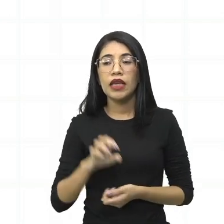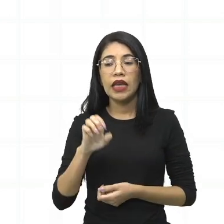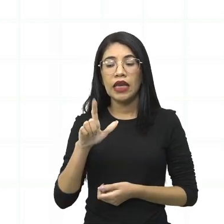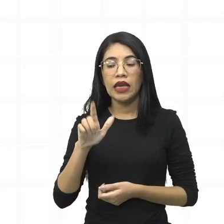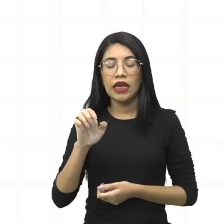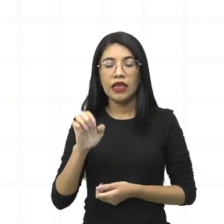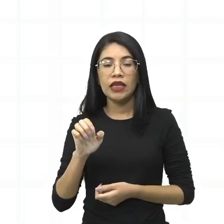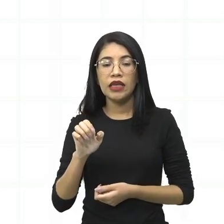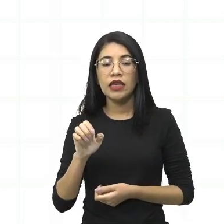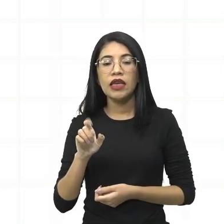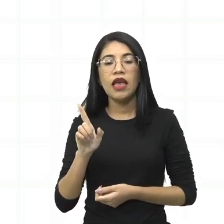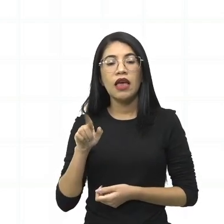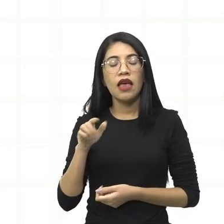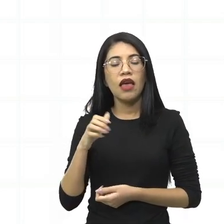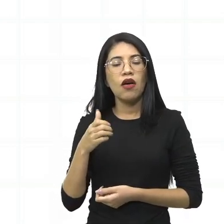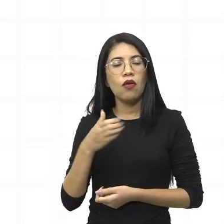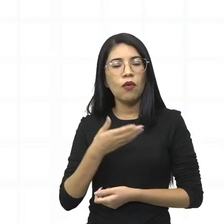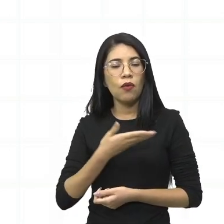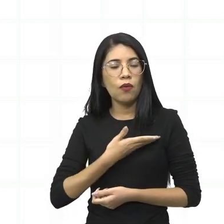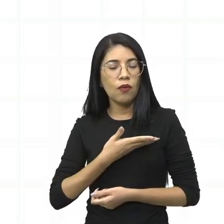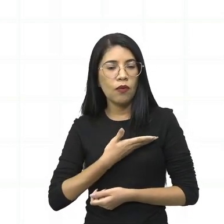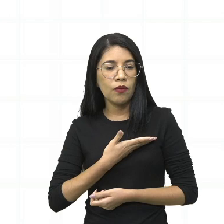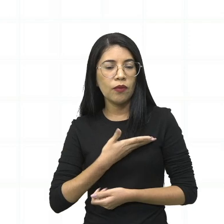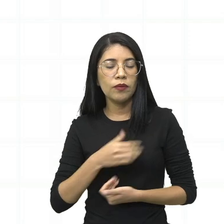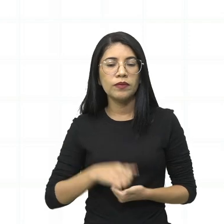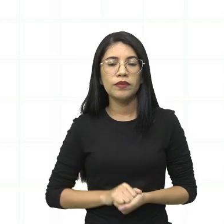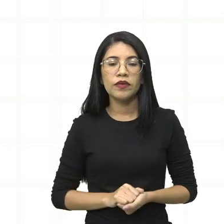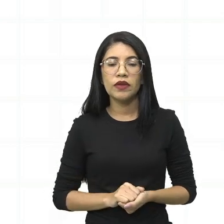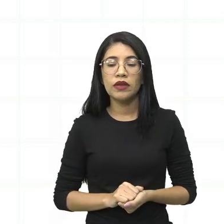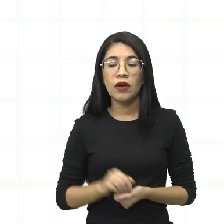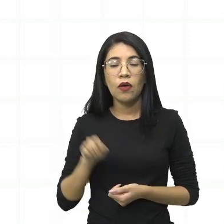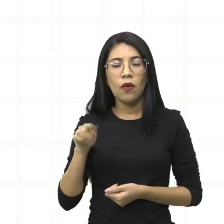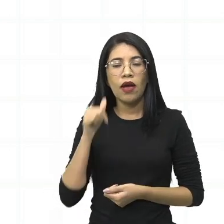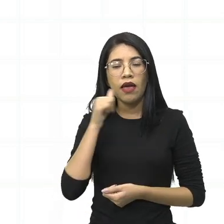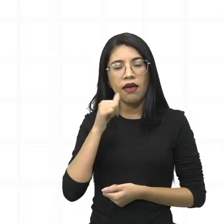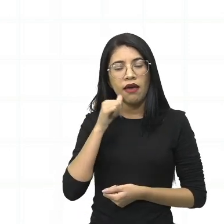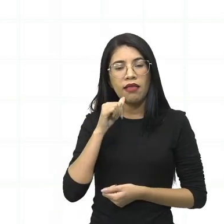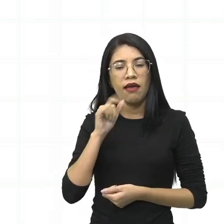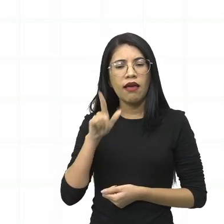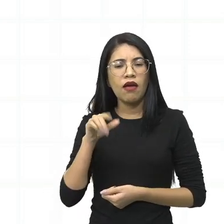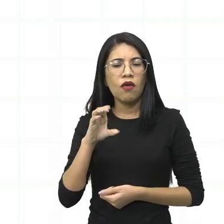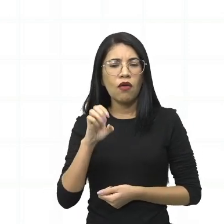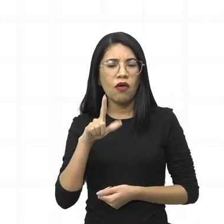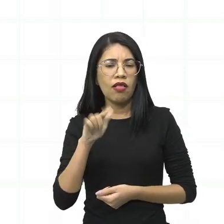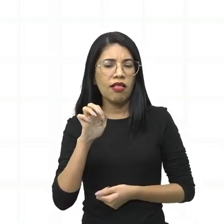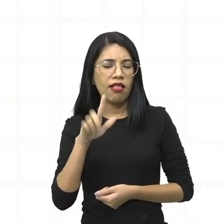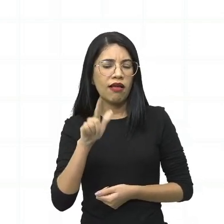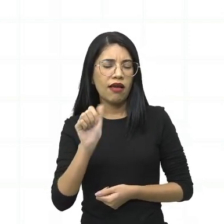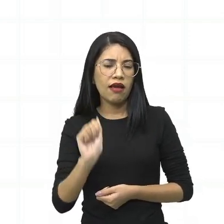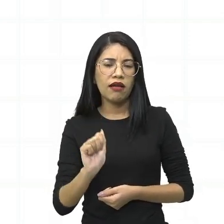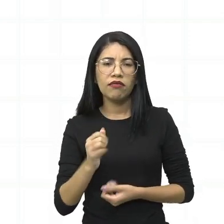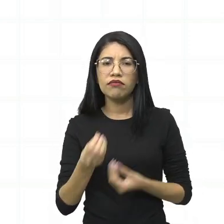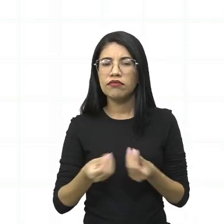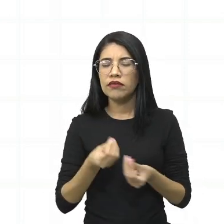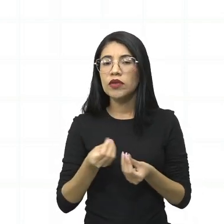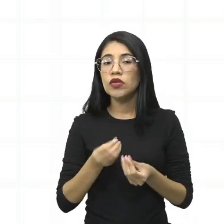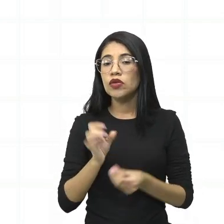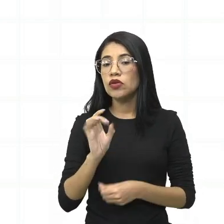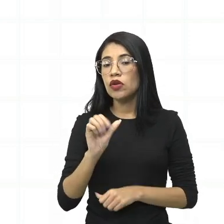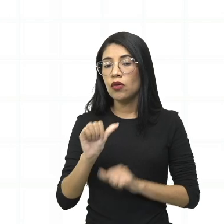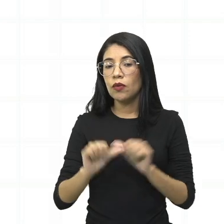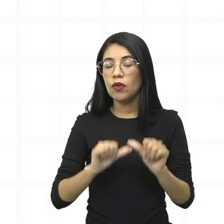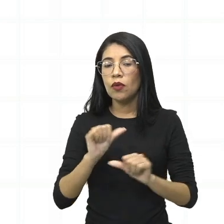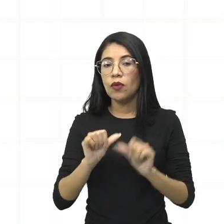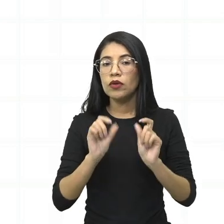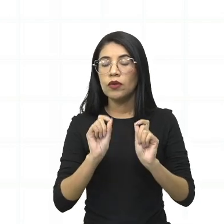o colega, ele é a colega, né? Então eu vou trocar também somente